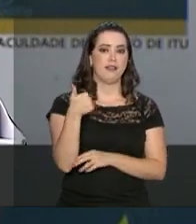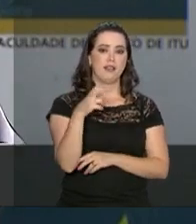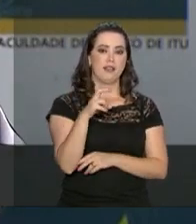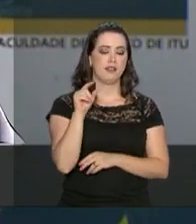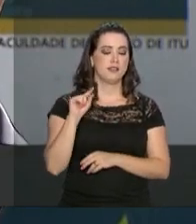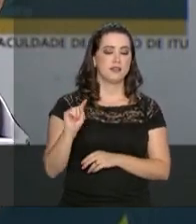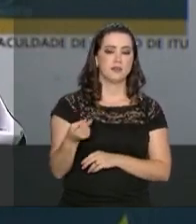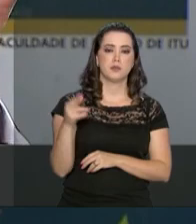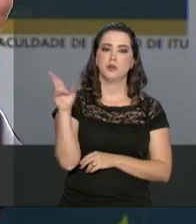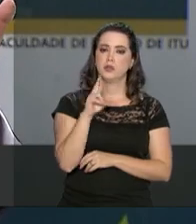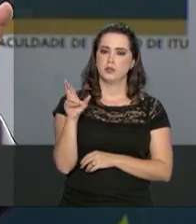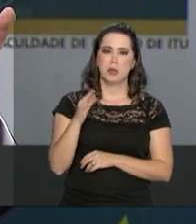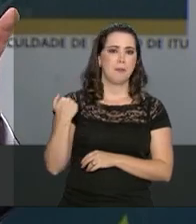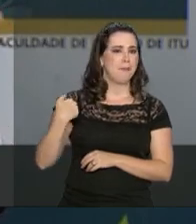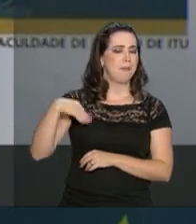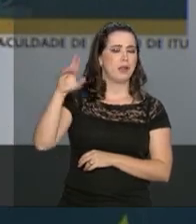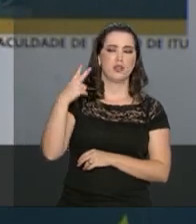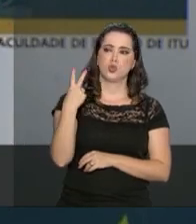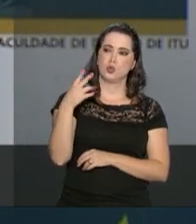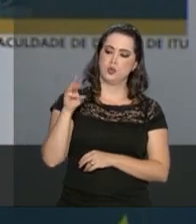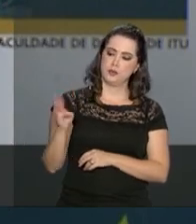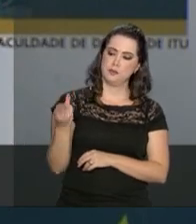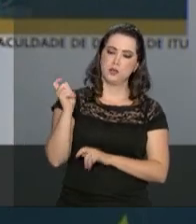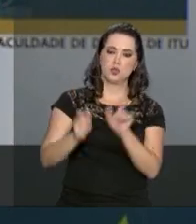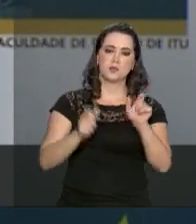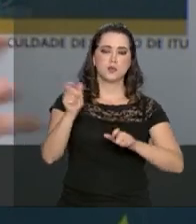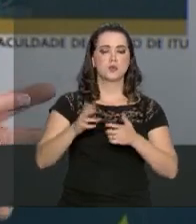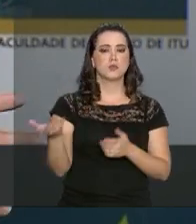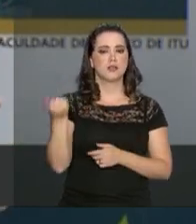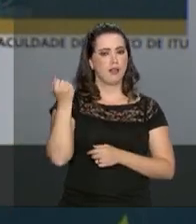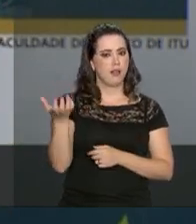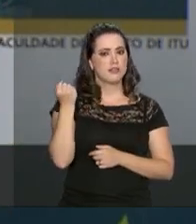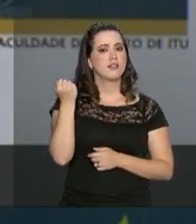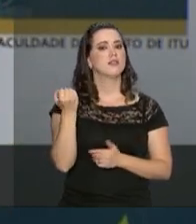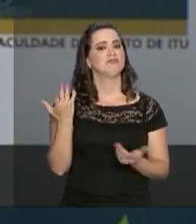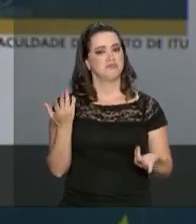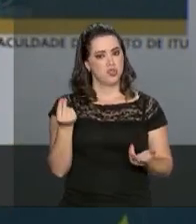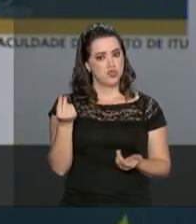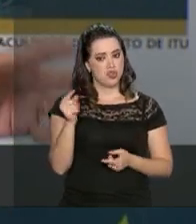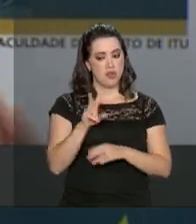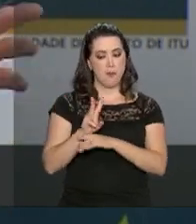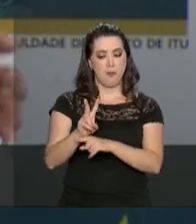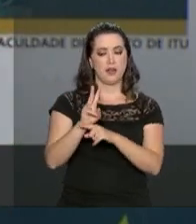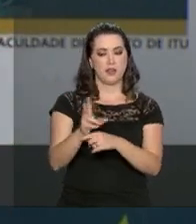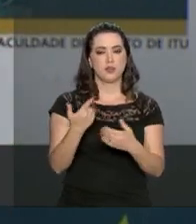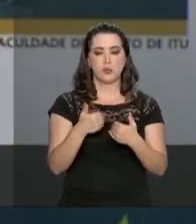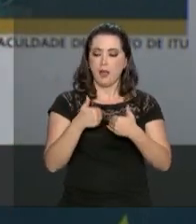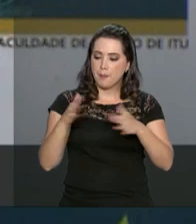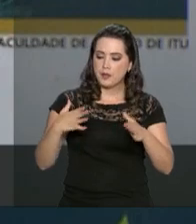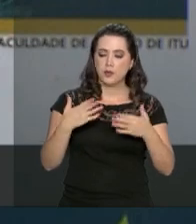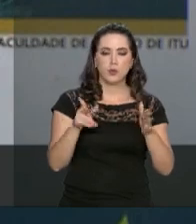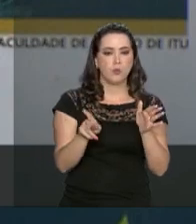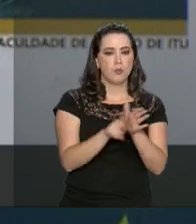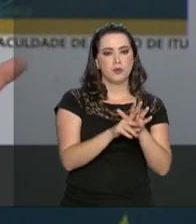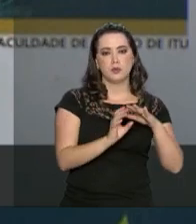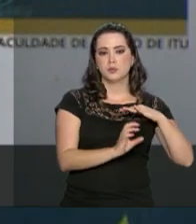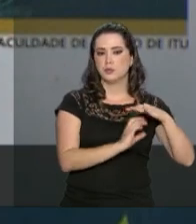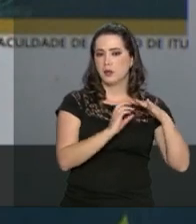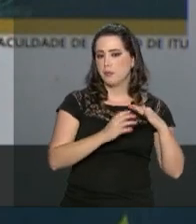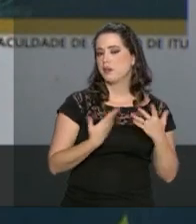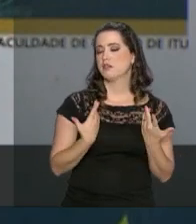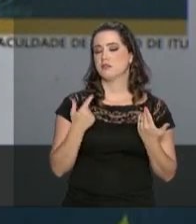demos empréstimo a mais de 2 milhões de pessoas, né, que instalaram pequenos negócios, são os tais postos de trabalho, que